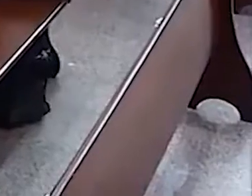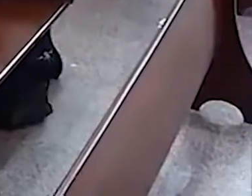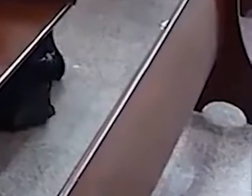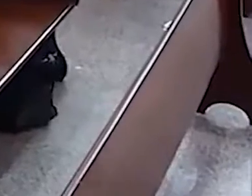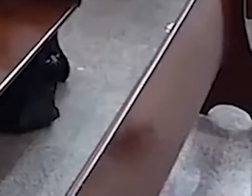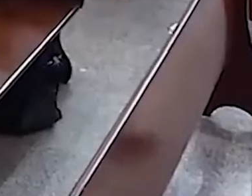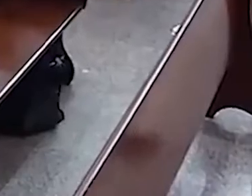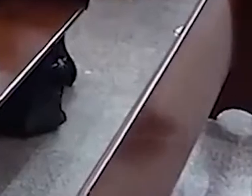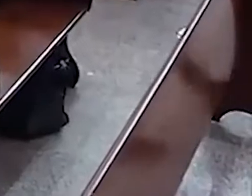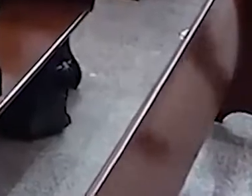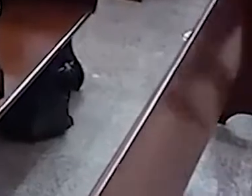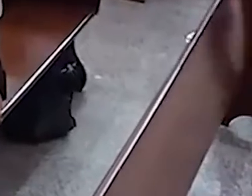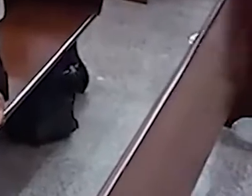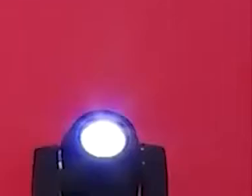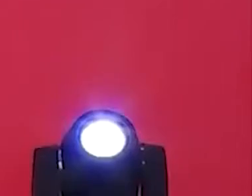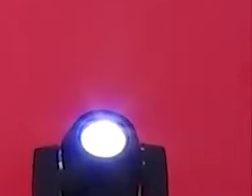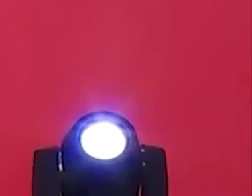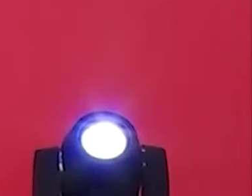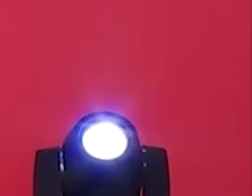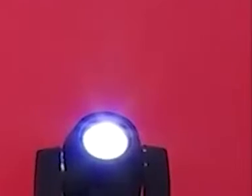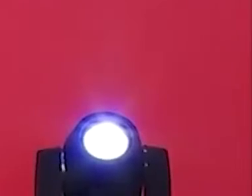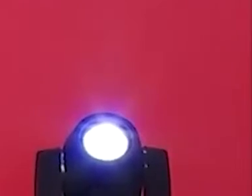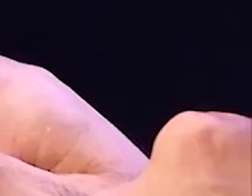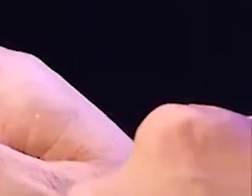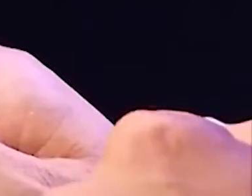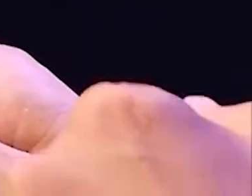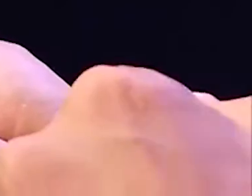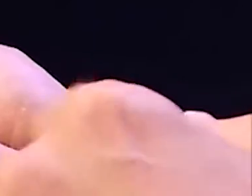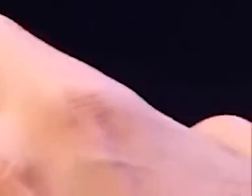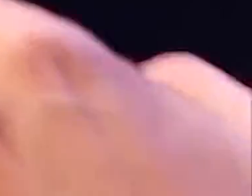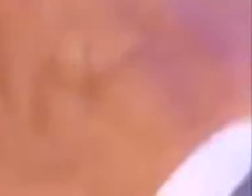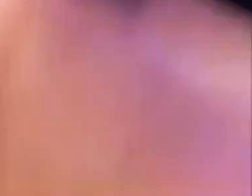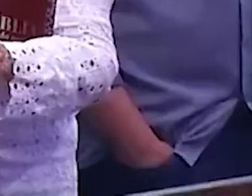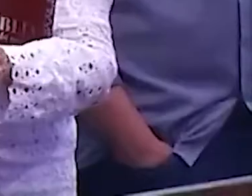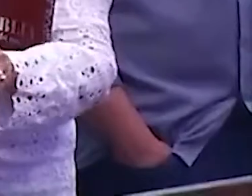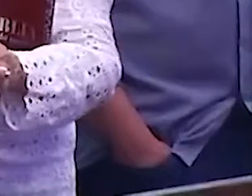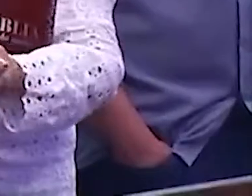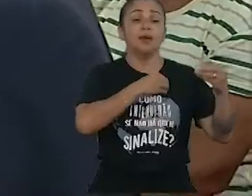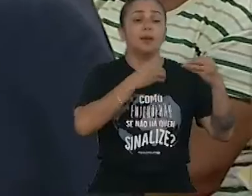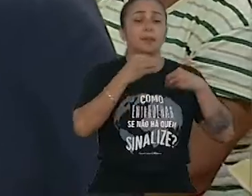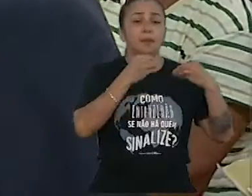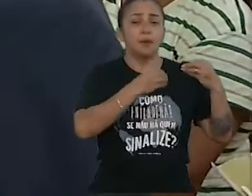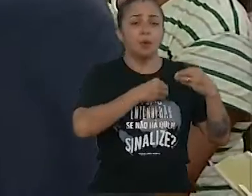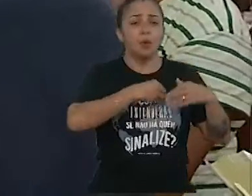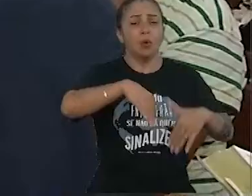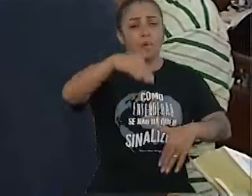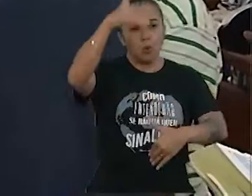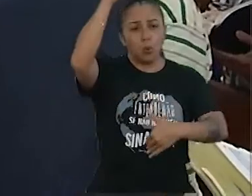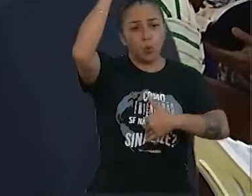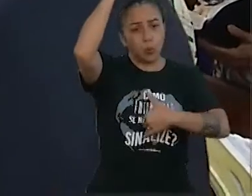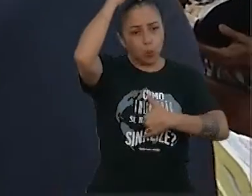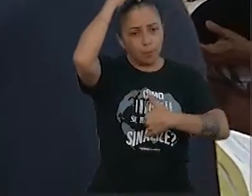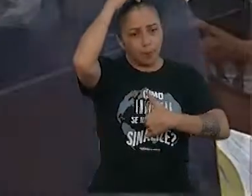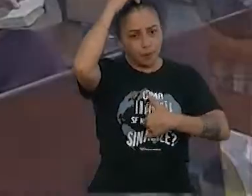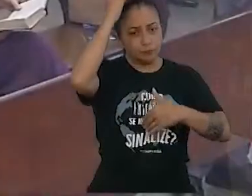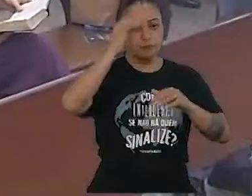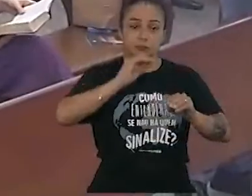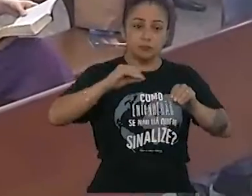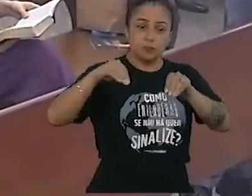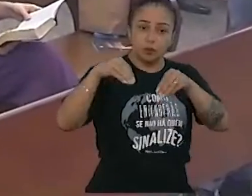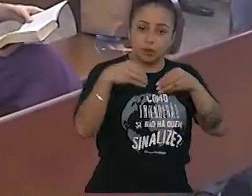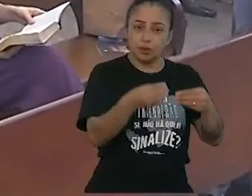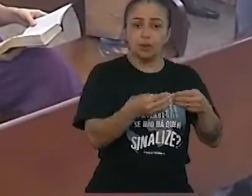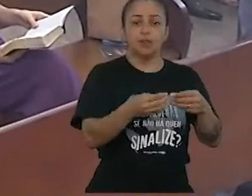para estudar do capítulo 1 ao 10 do livro de Levítico, como adorar o Deus Santo. E